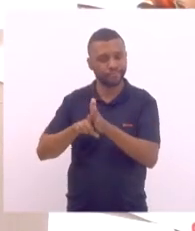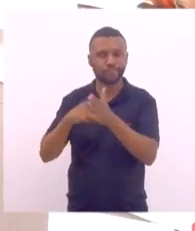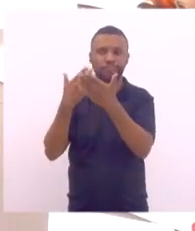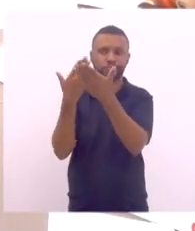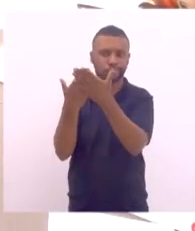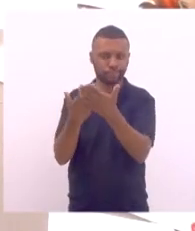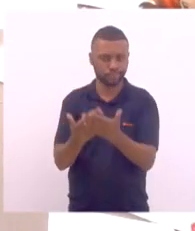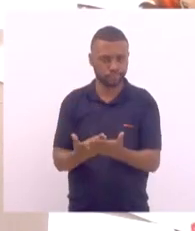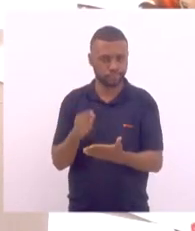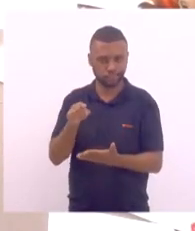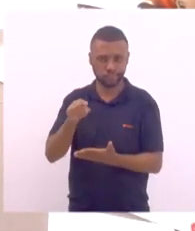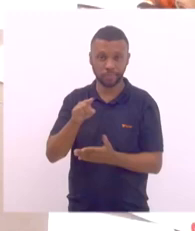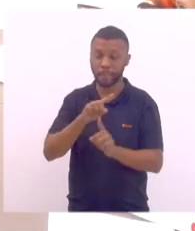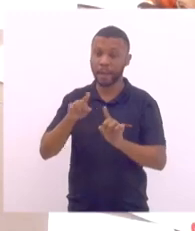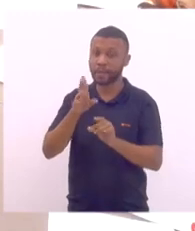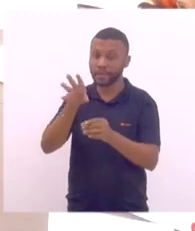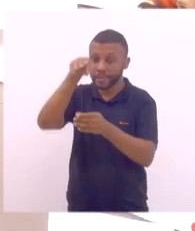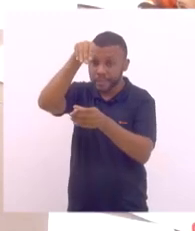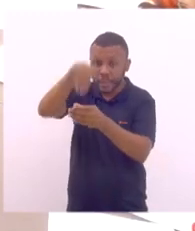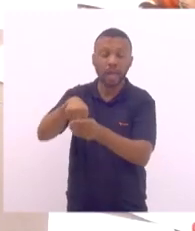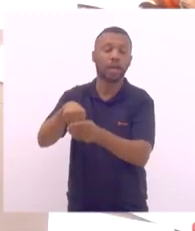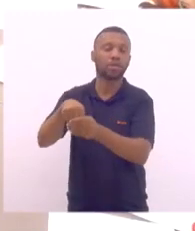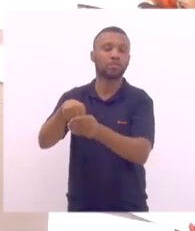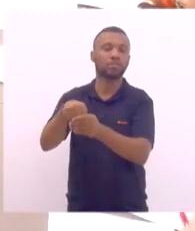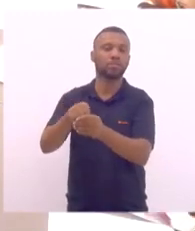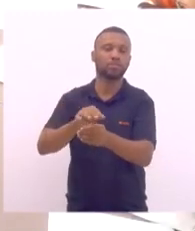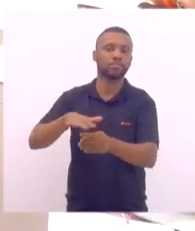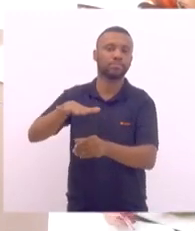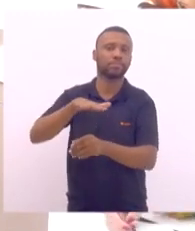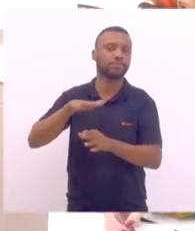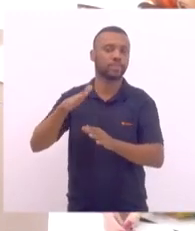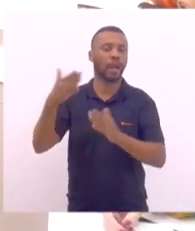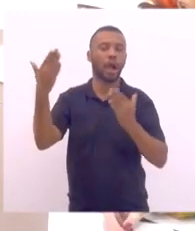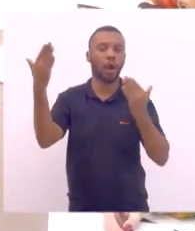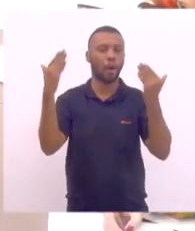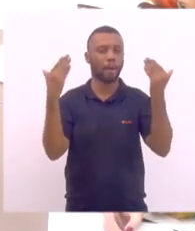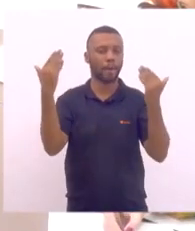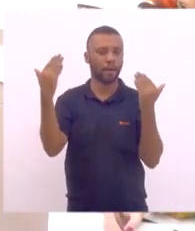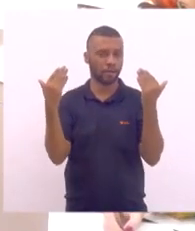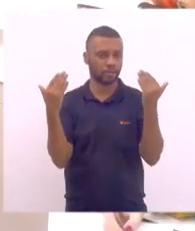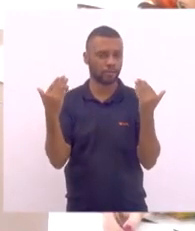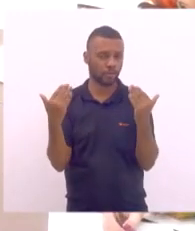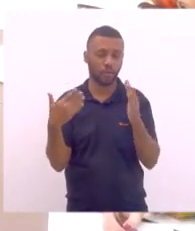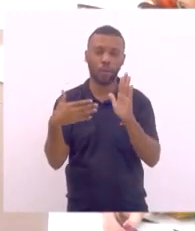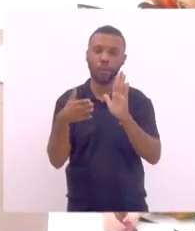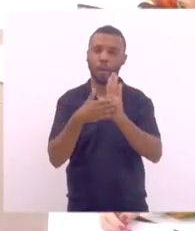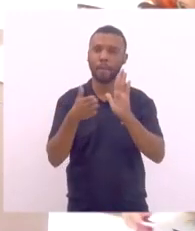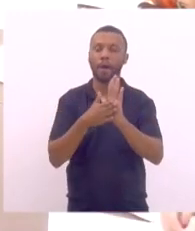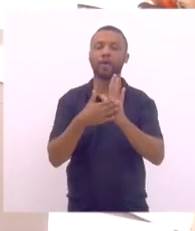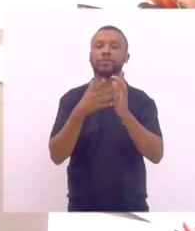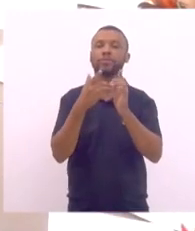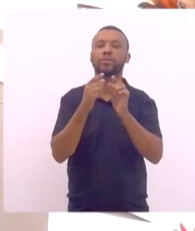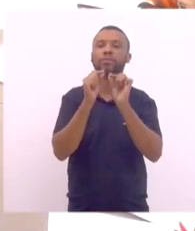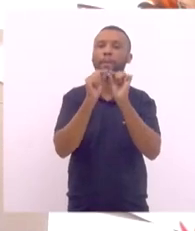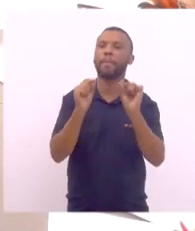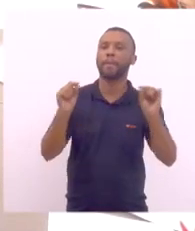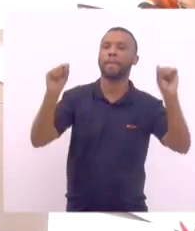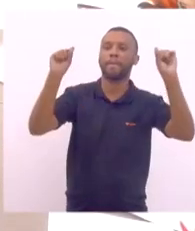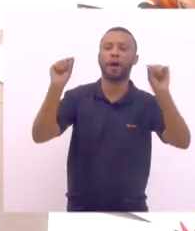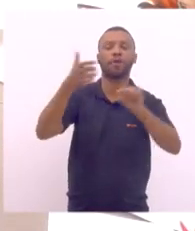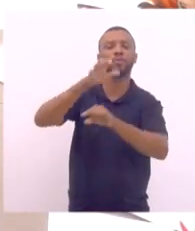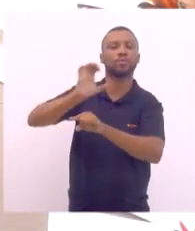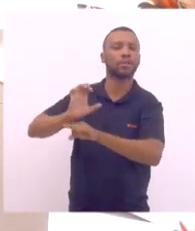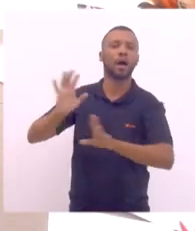Sim, mas aí é o estudo interno. Não, que é comparativo com os outros estados. Pois é, mas é um